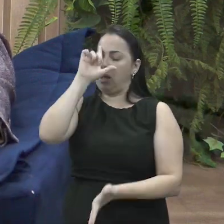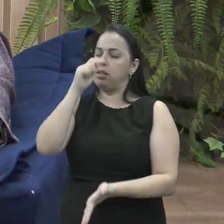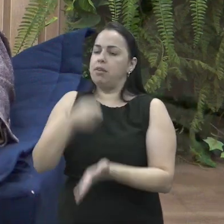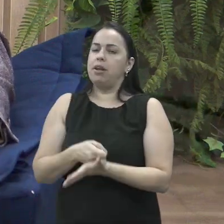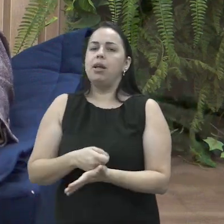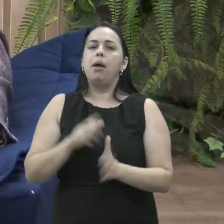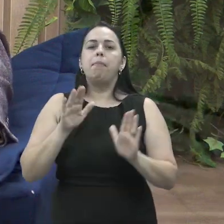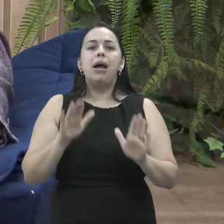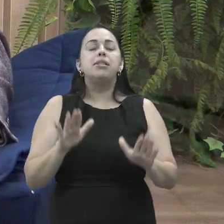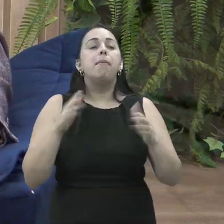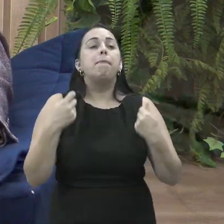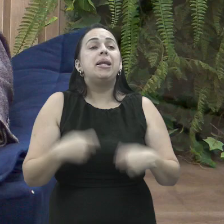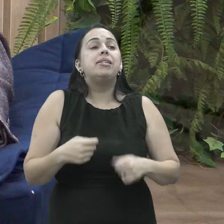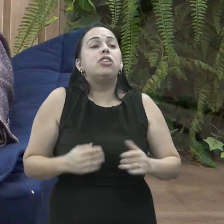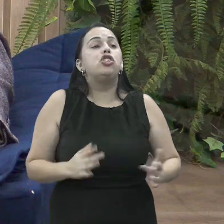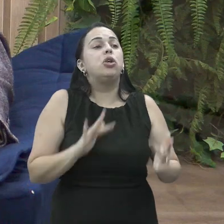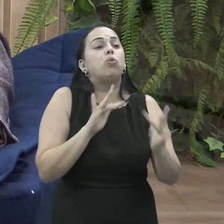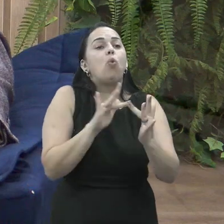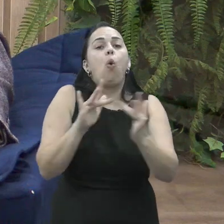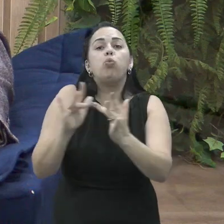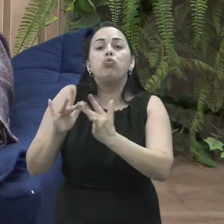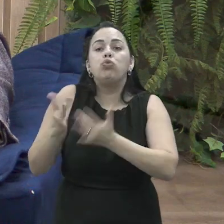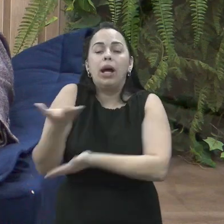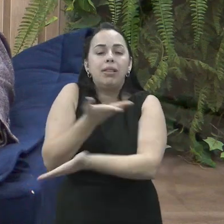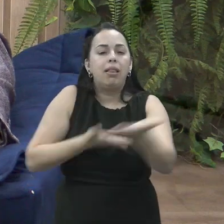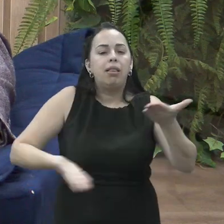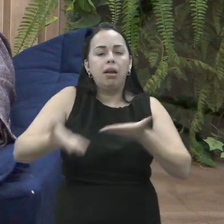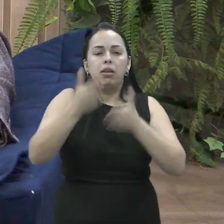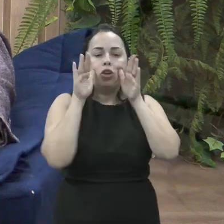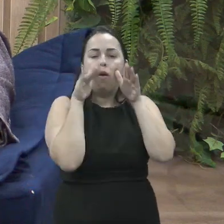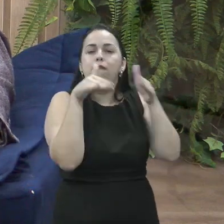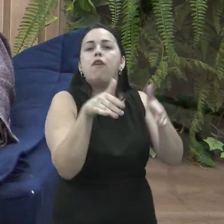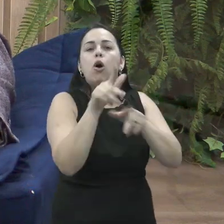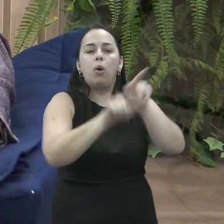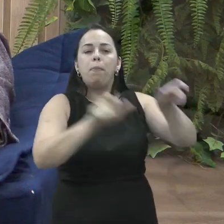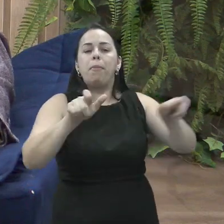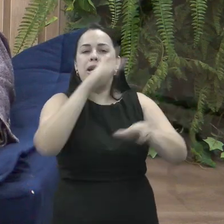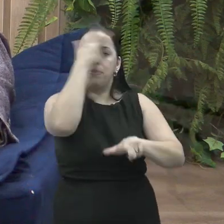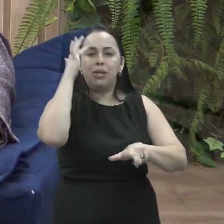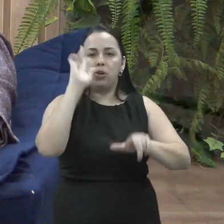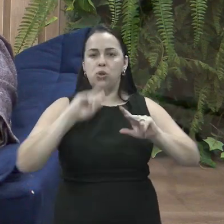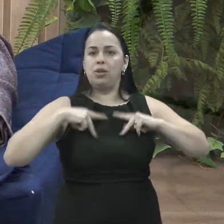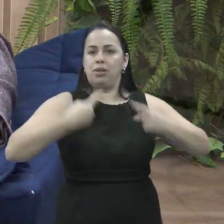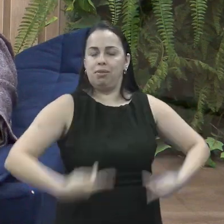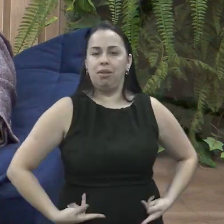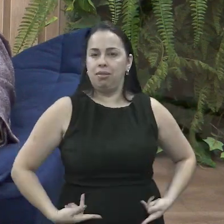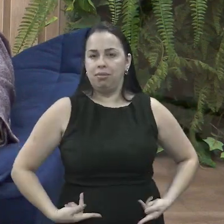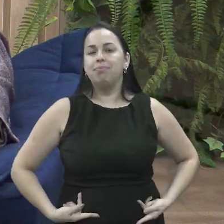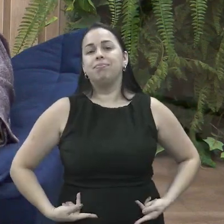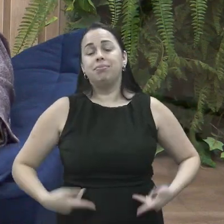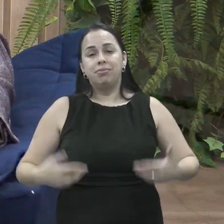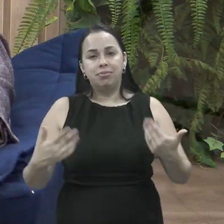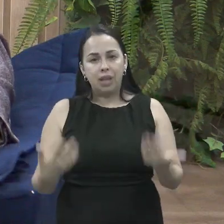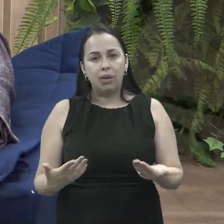decisões. Mas eu creio que a gente precisa de uma gestão mais humanizada, uma gestão que olhe para as pessoas como ser humano e não